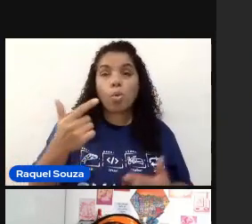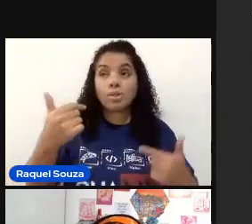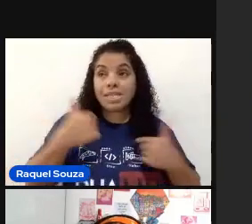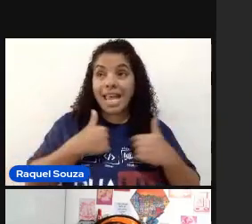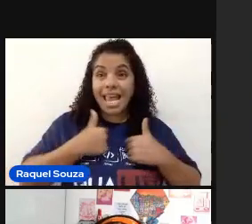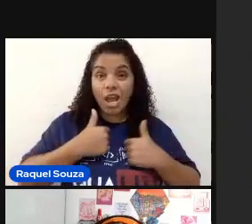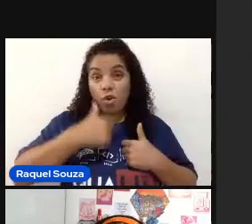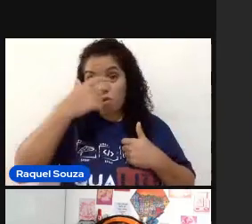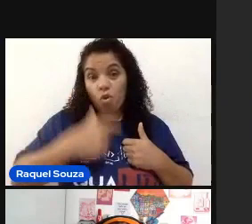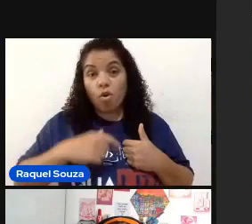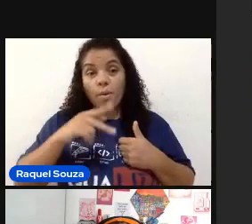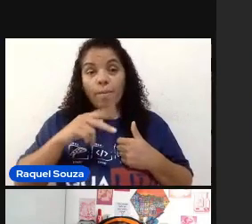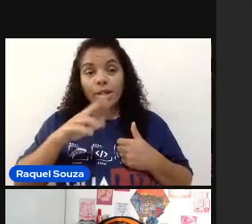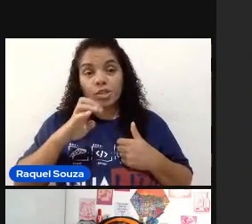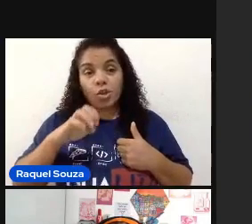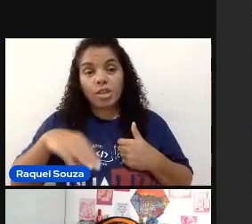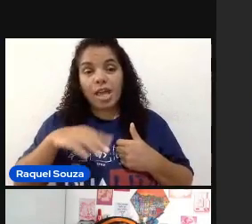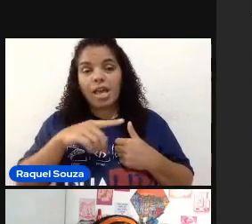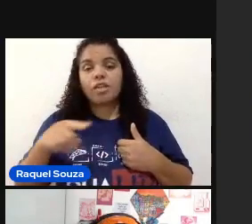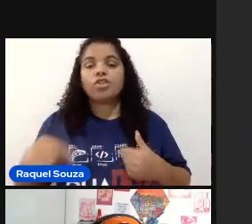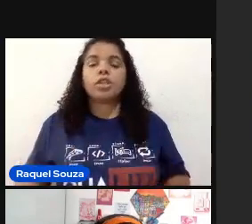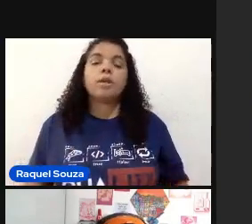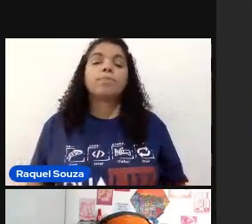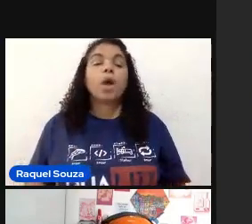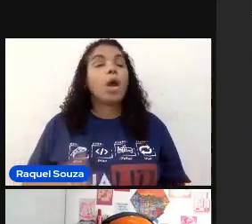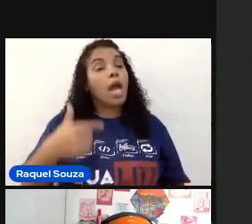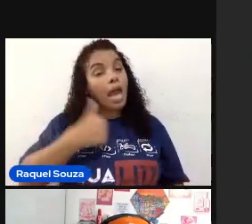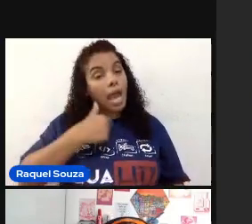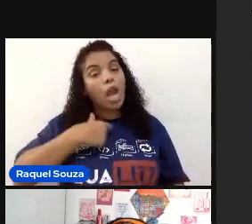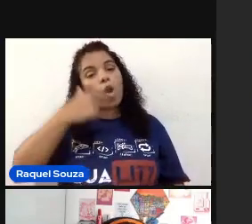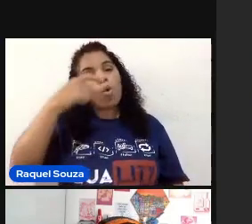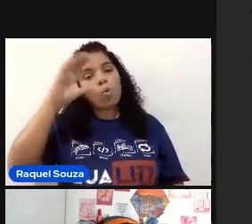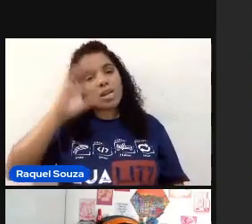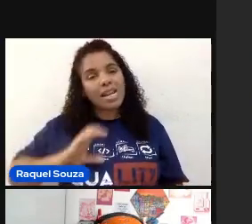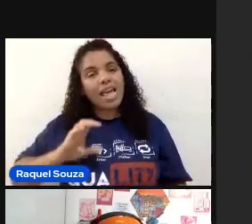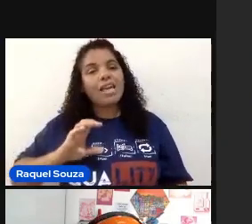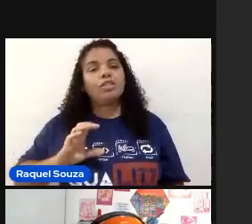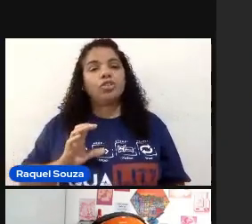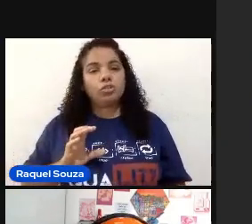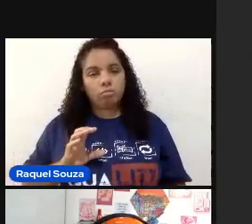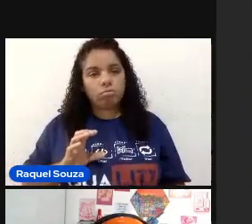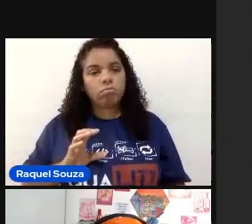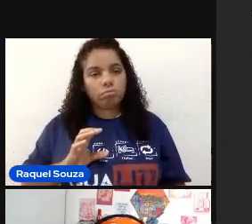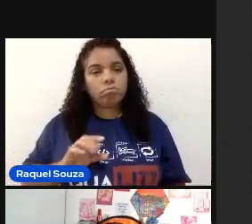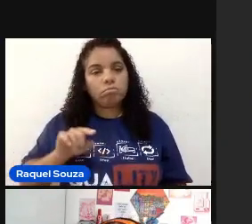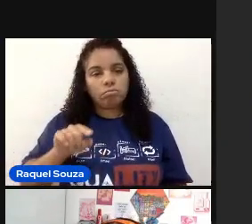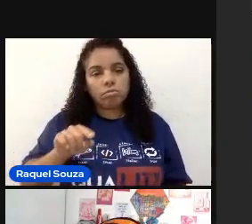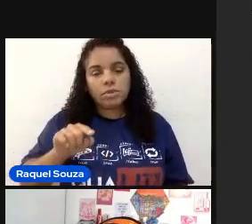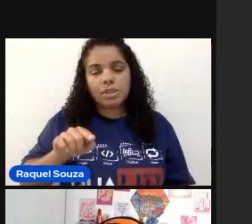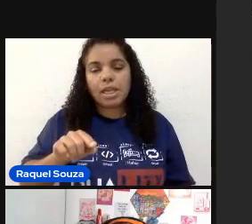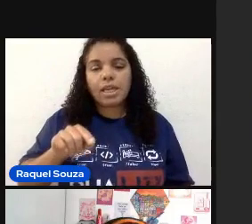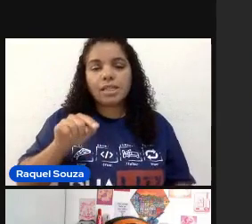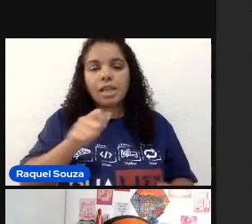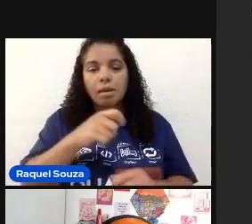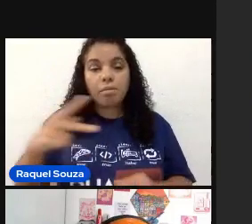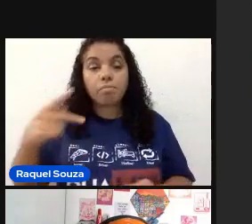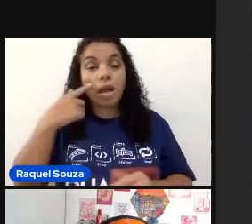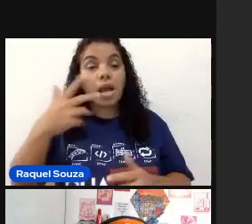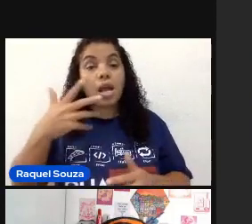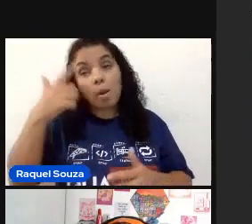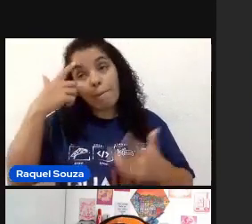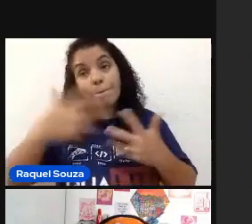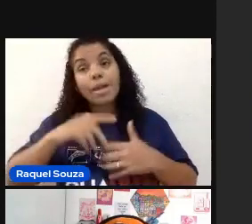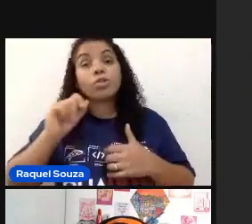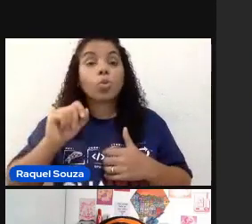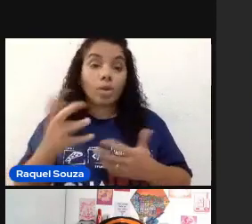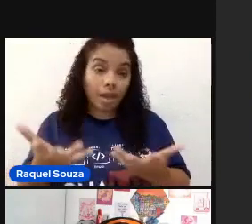esse personagem. Então, assim, eu, enquanto cliente dessa solução, o que eu espero? O que eu penso?